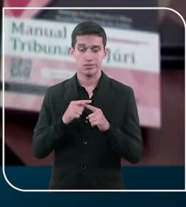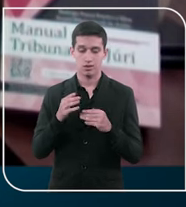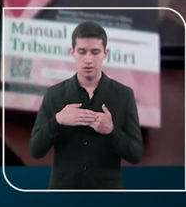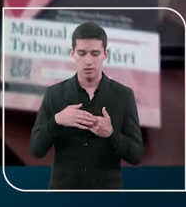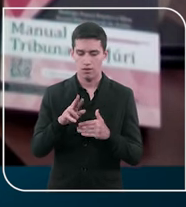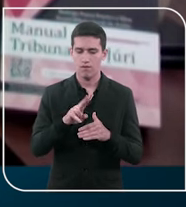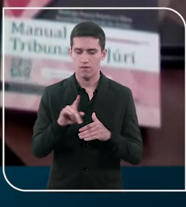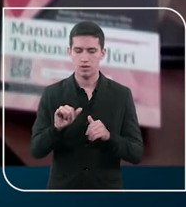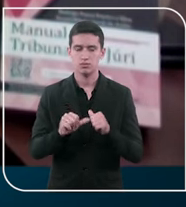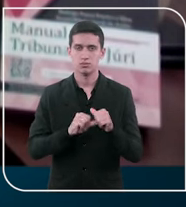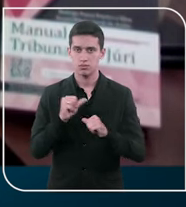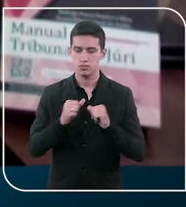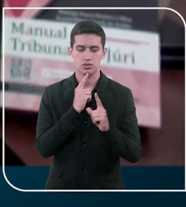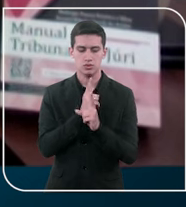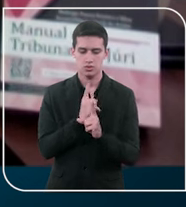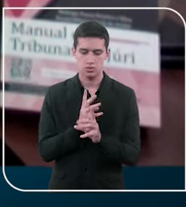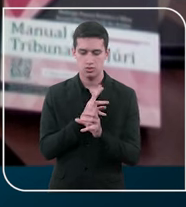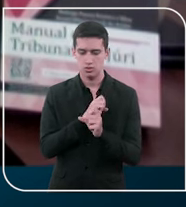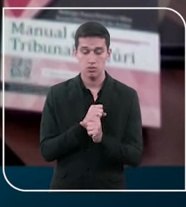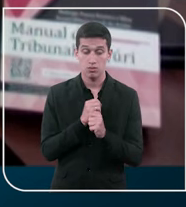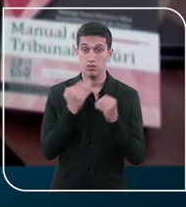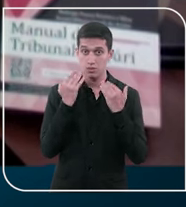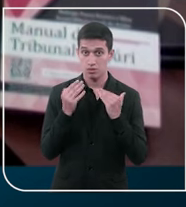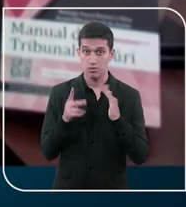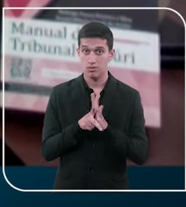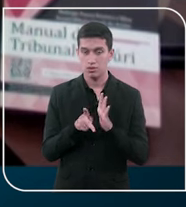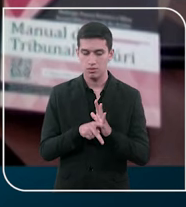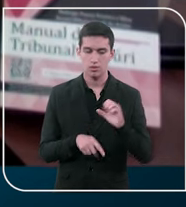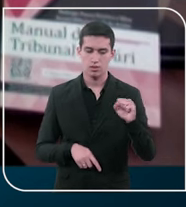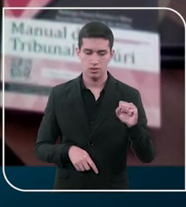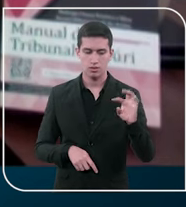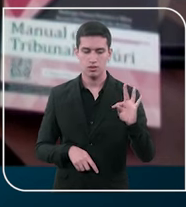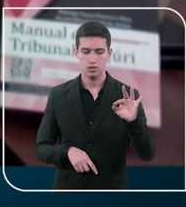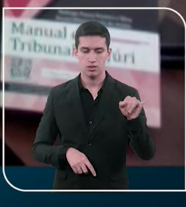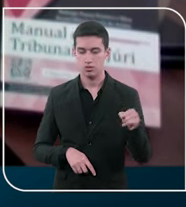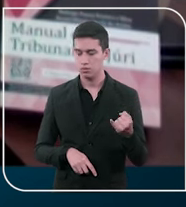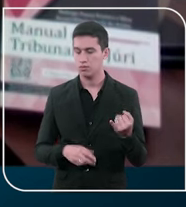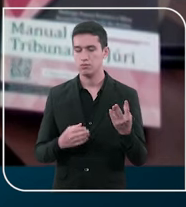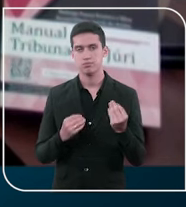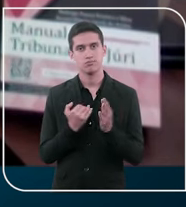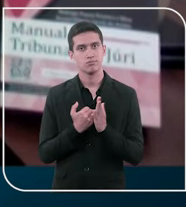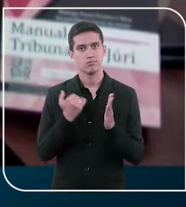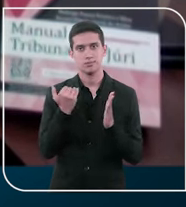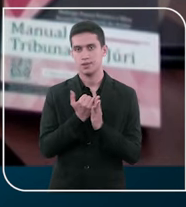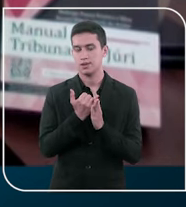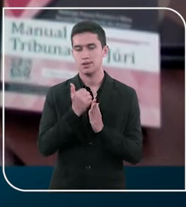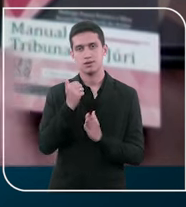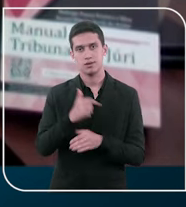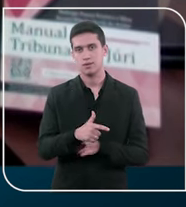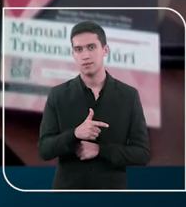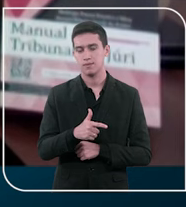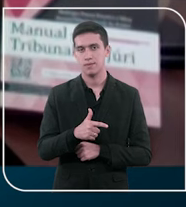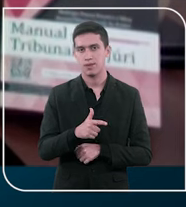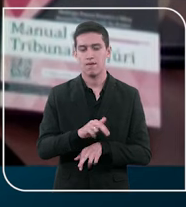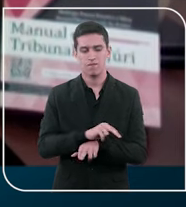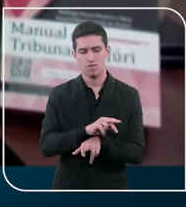esperança, porque essa mudança está sendo capitaneada, está sendo mostrada pelo Superior Tribunal de Justiça, muito mais do que